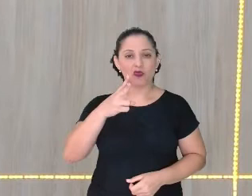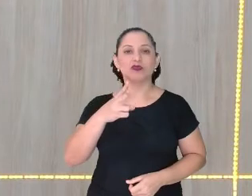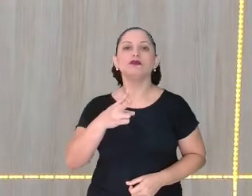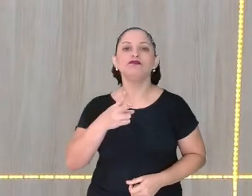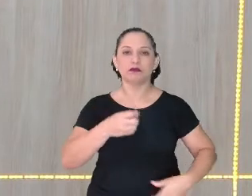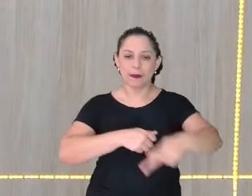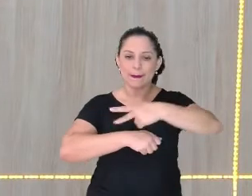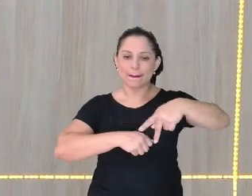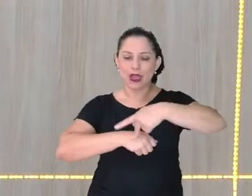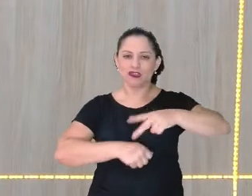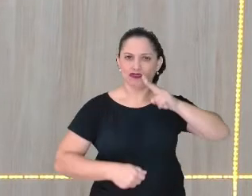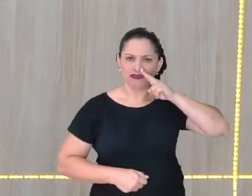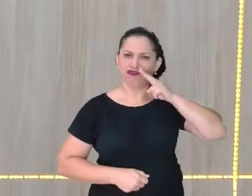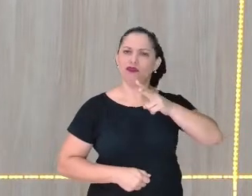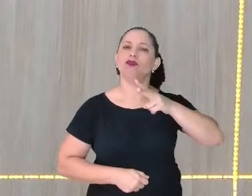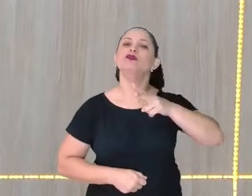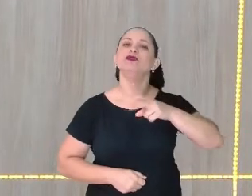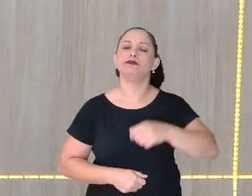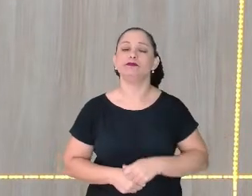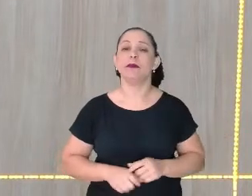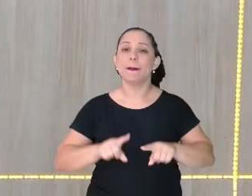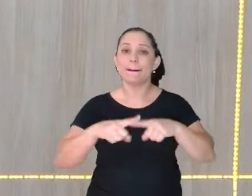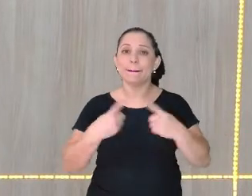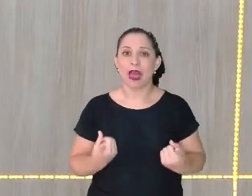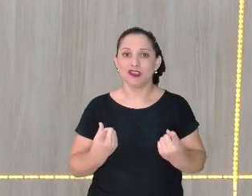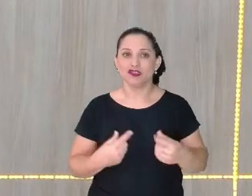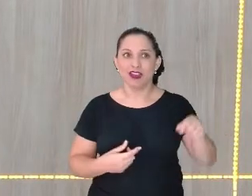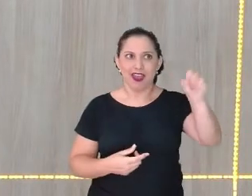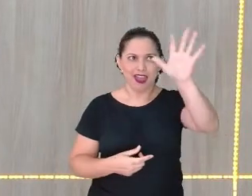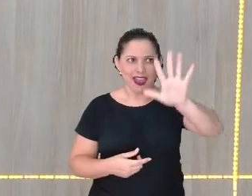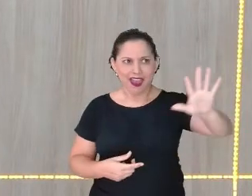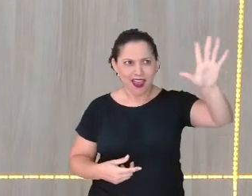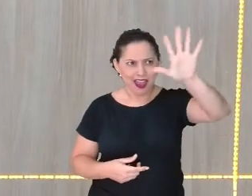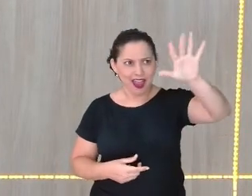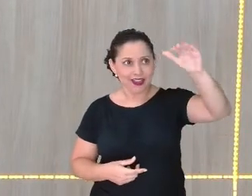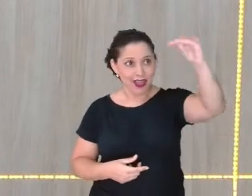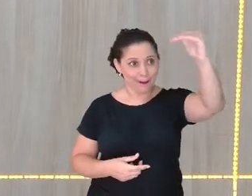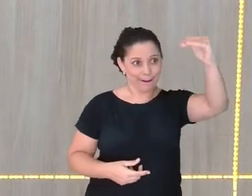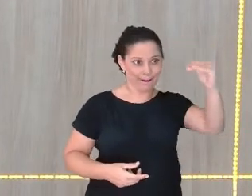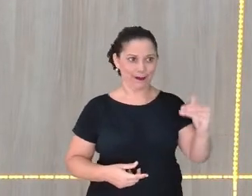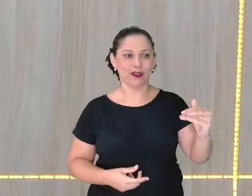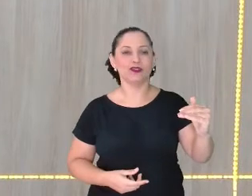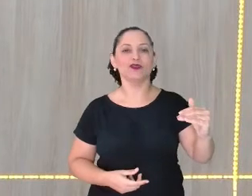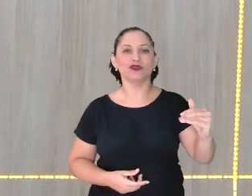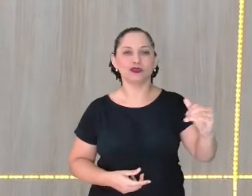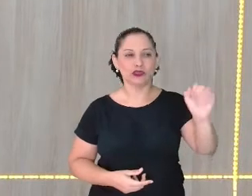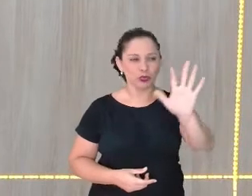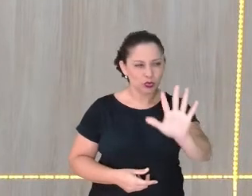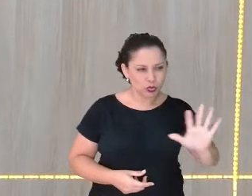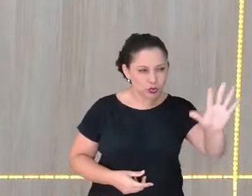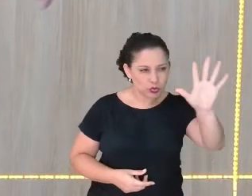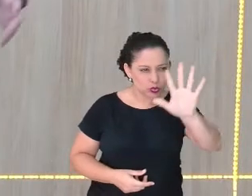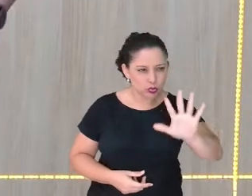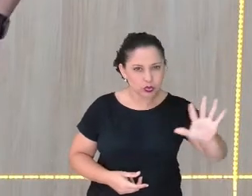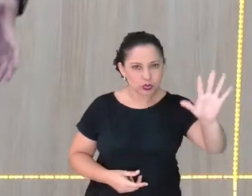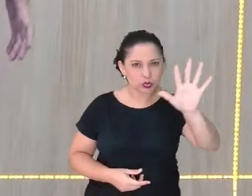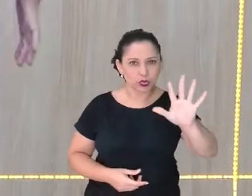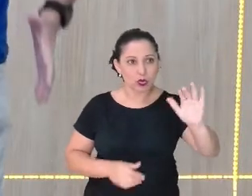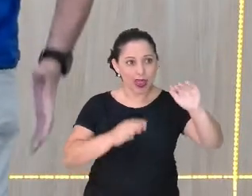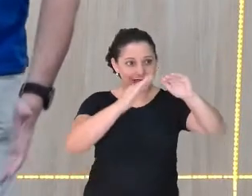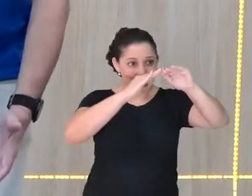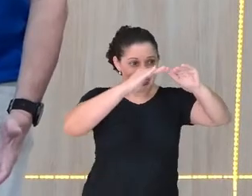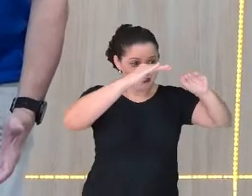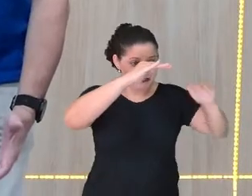Argélia, certo? Mas a região subsaariana, abaixo do deserto do Saara, a parte central da África, até chegar